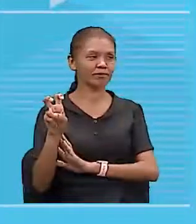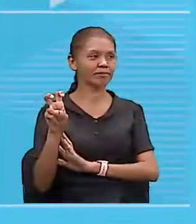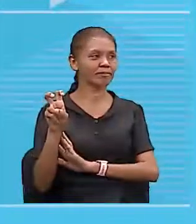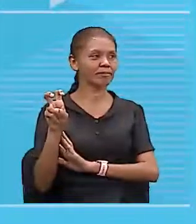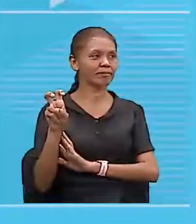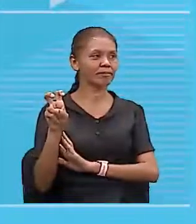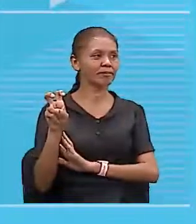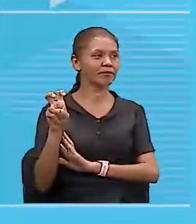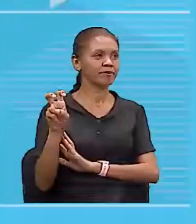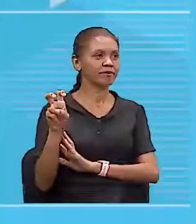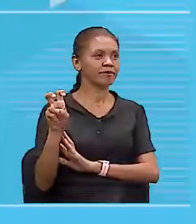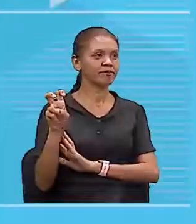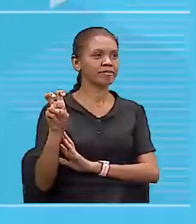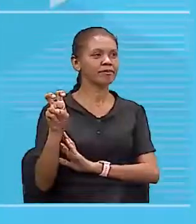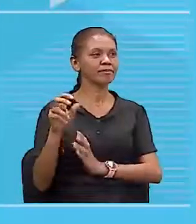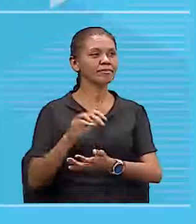questão